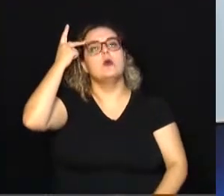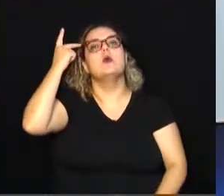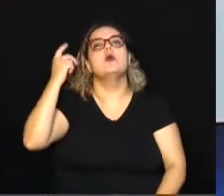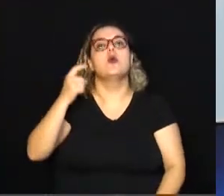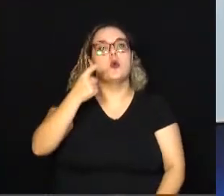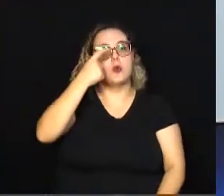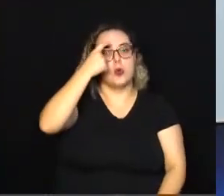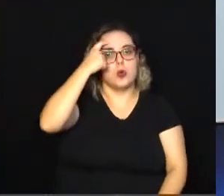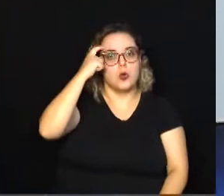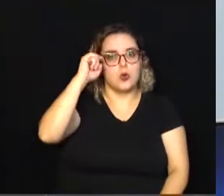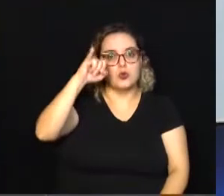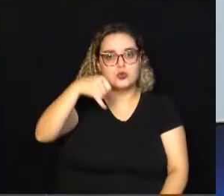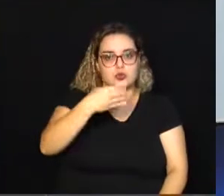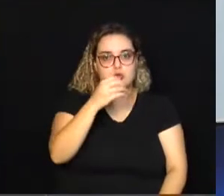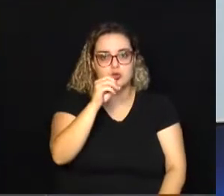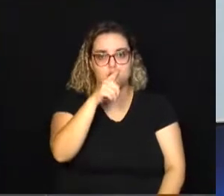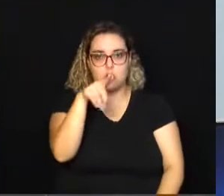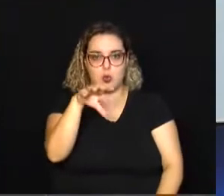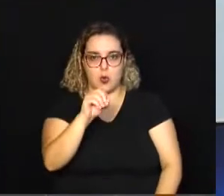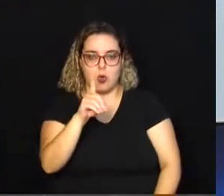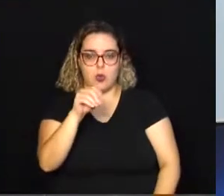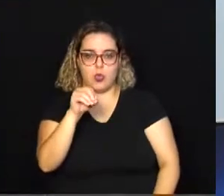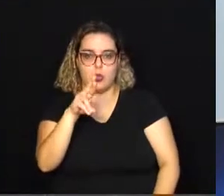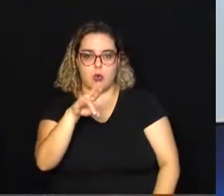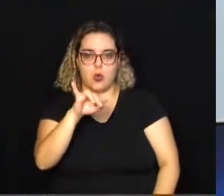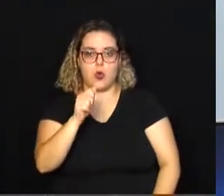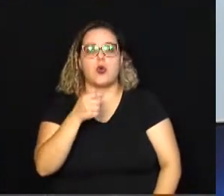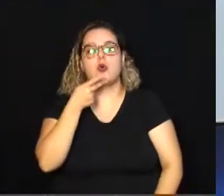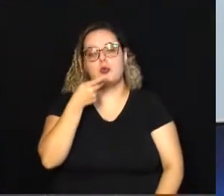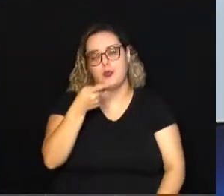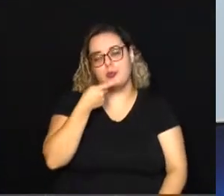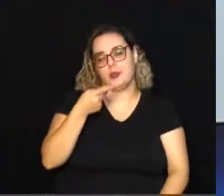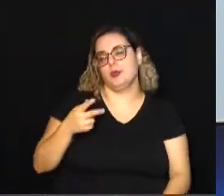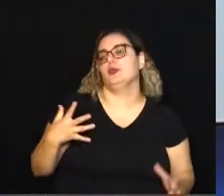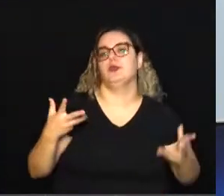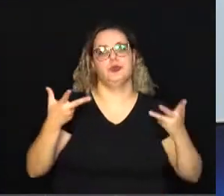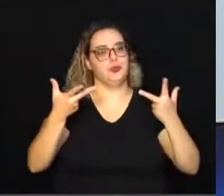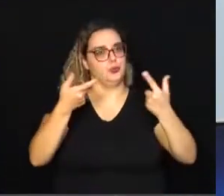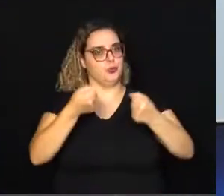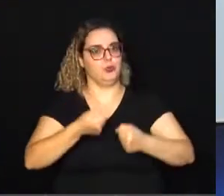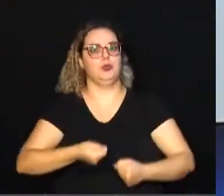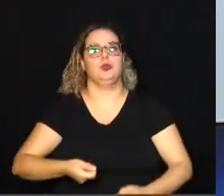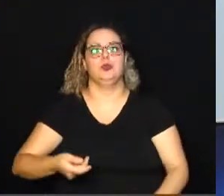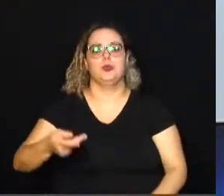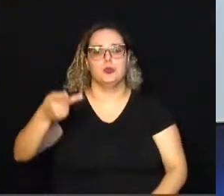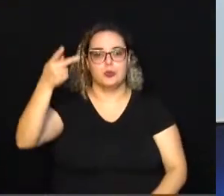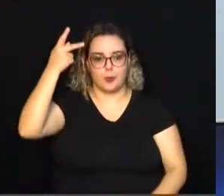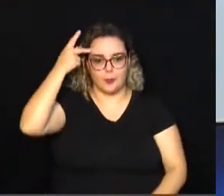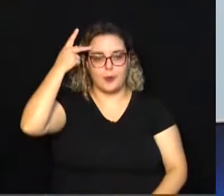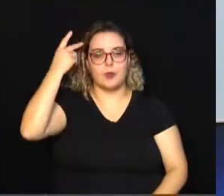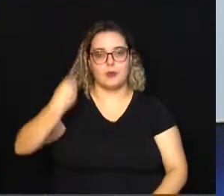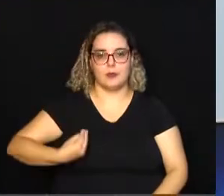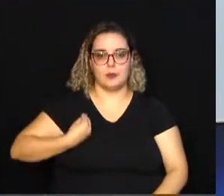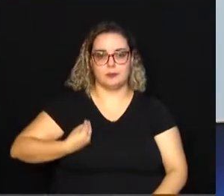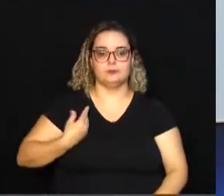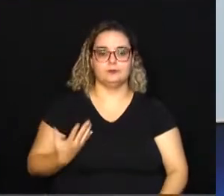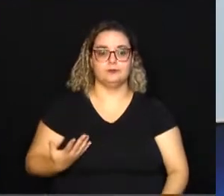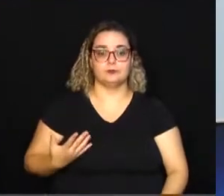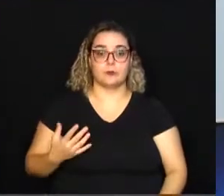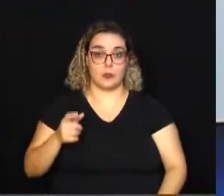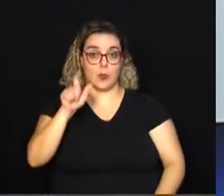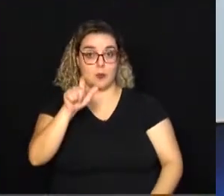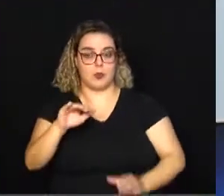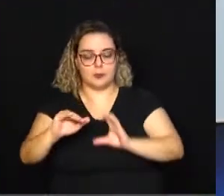João Dória. Nós já temos uma participação pelo nosso WhatsApp, a pessoa não se identificou, mas ela diz: boa tarde, gostaria de saber